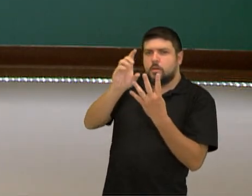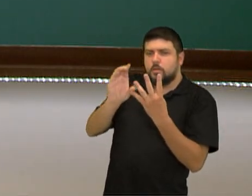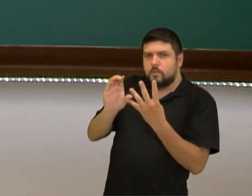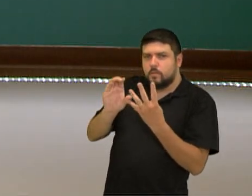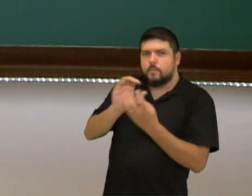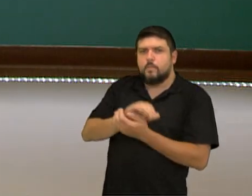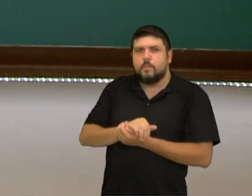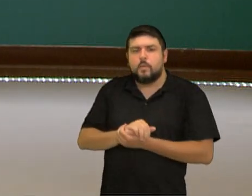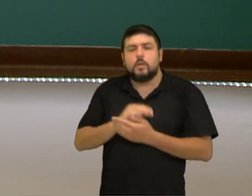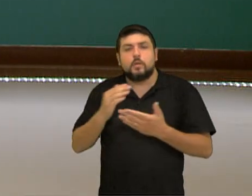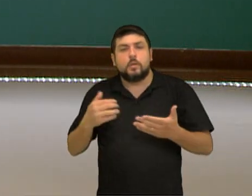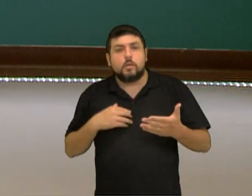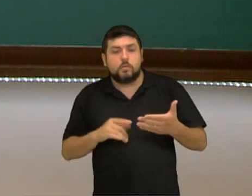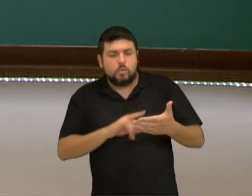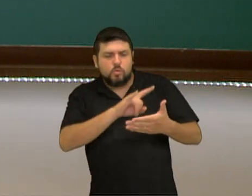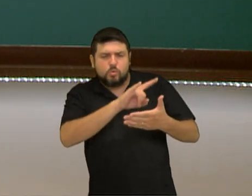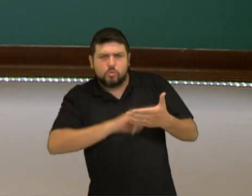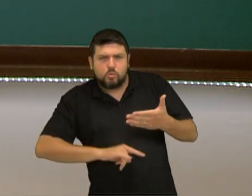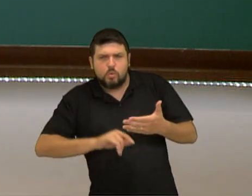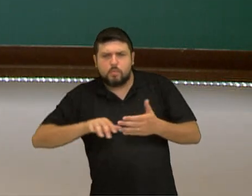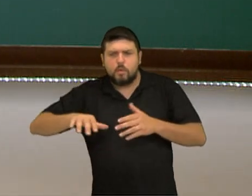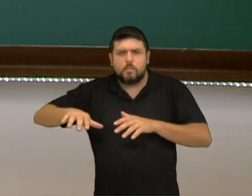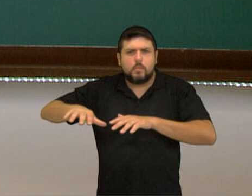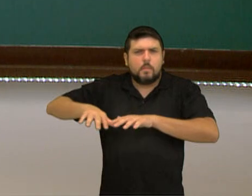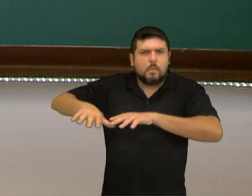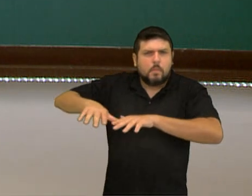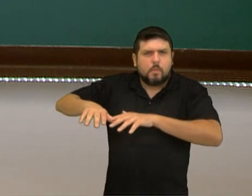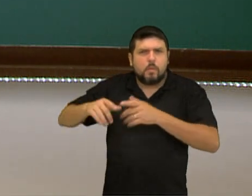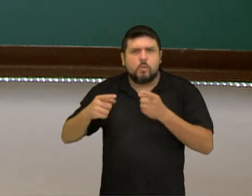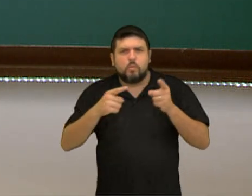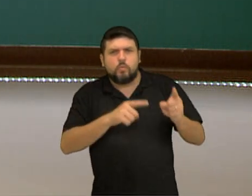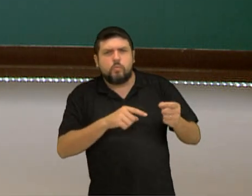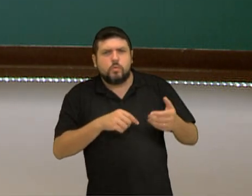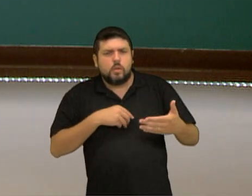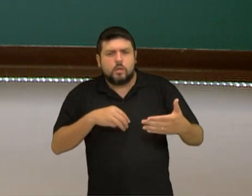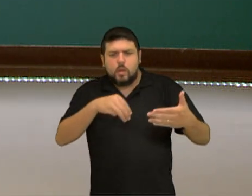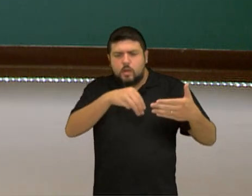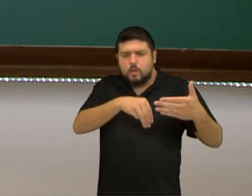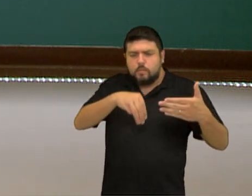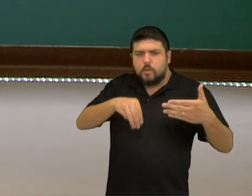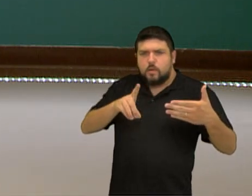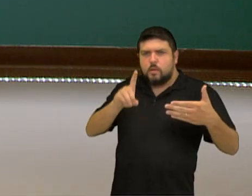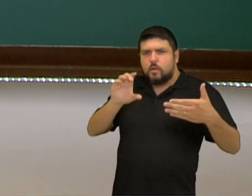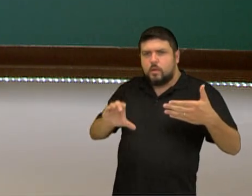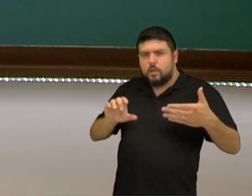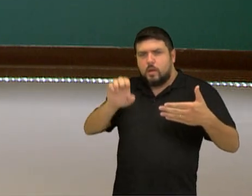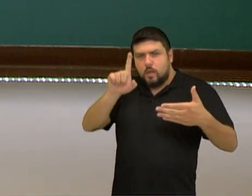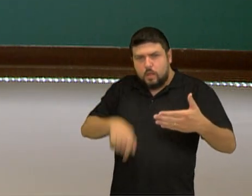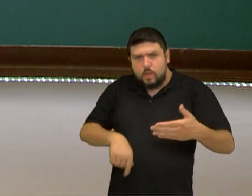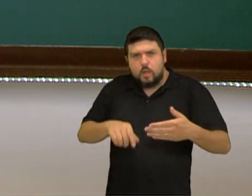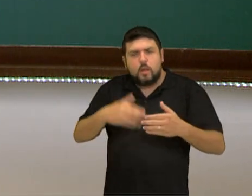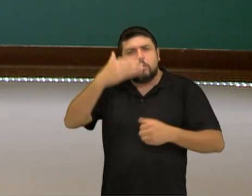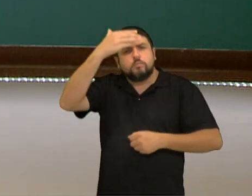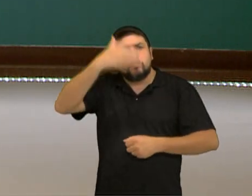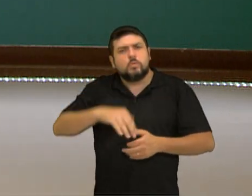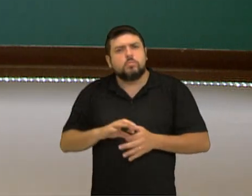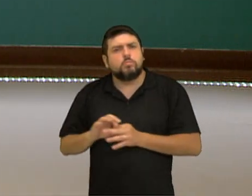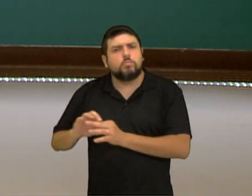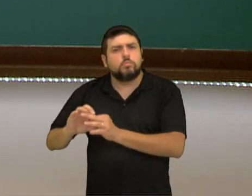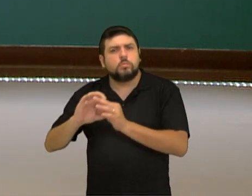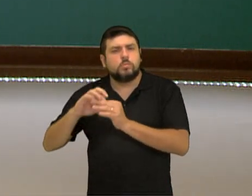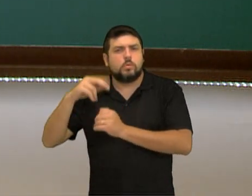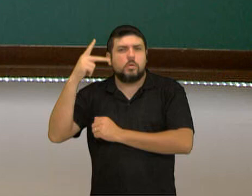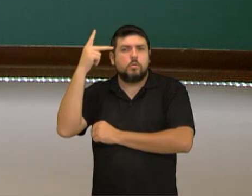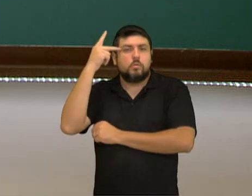todos os documentos do movimento de oposição. MMDC, como esse símbolo de união dos paulistas